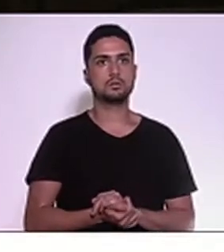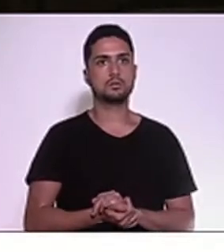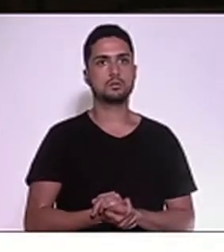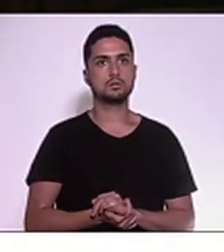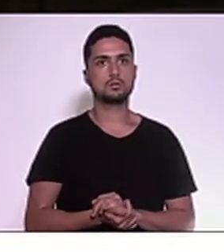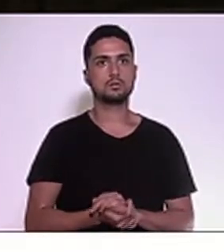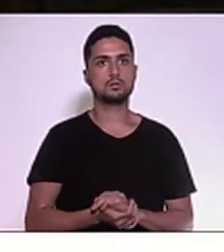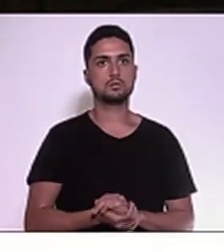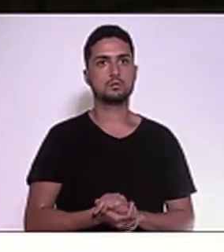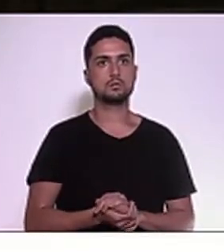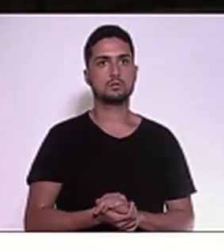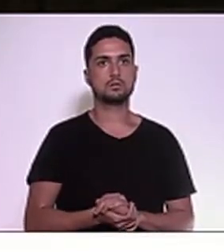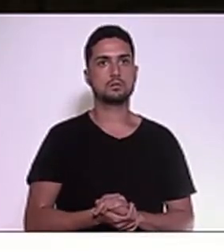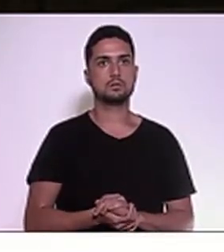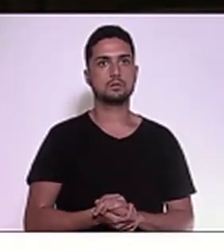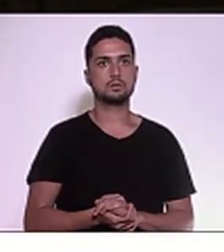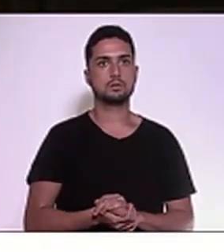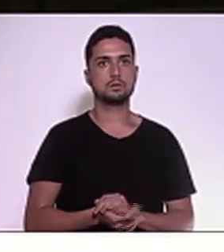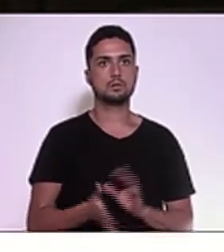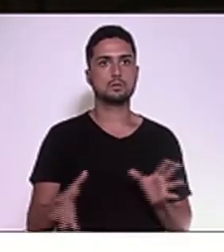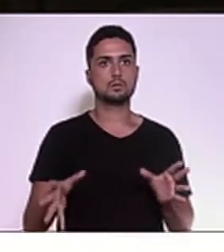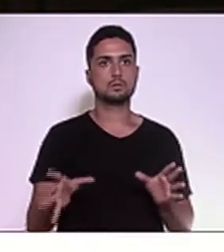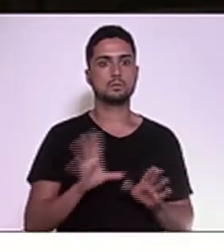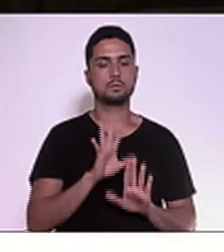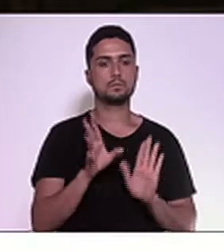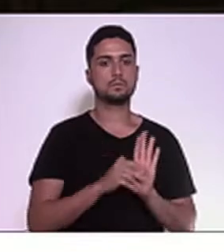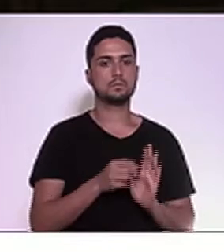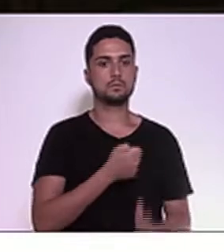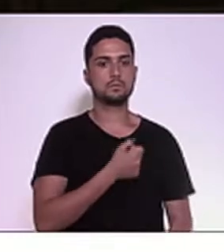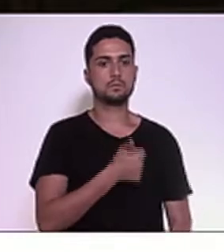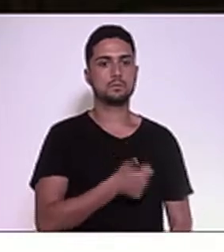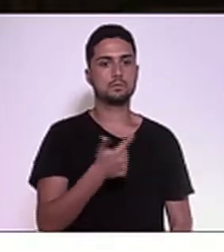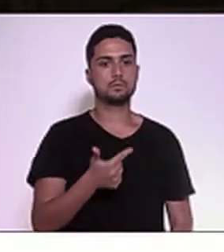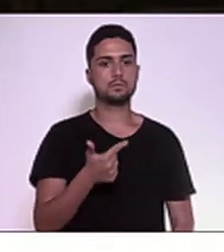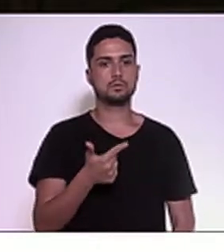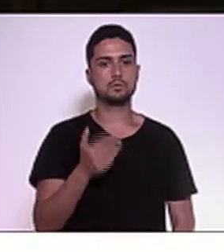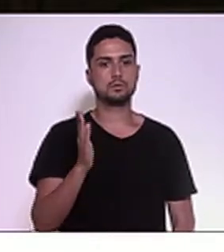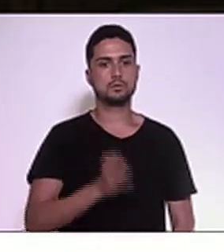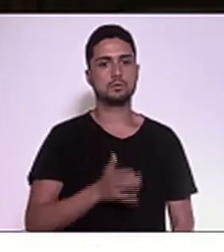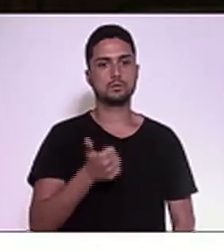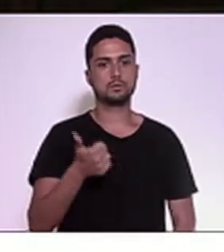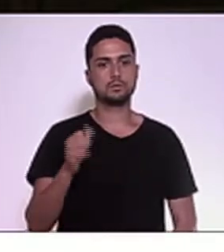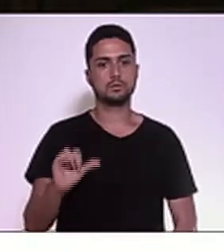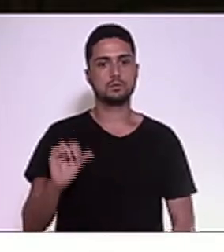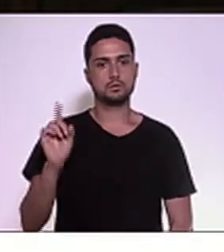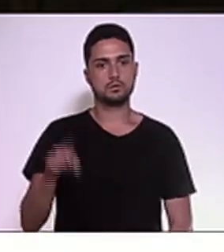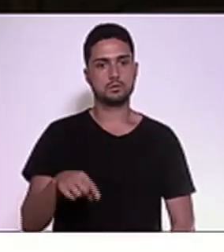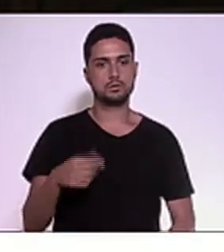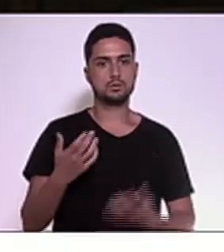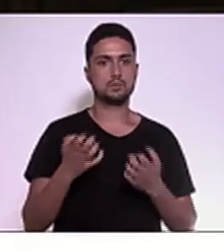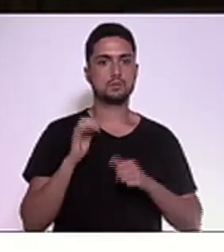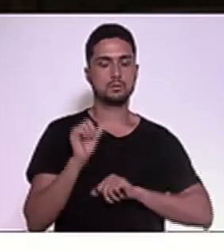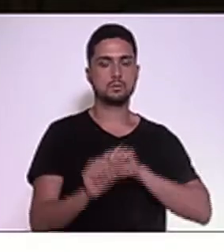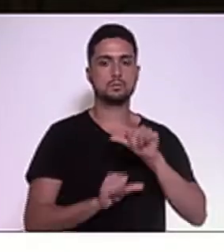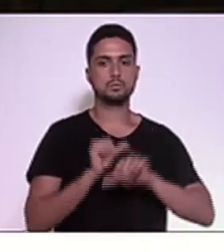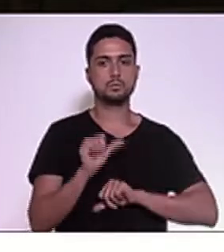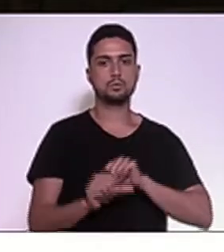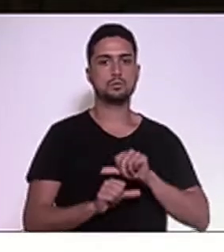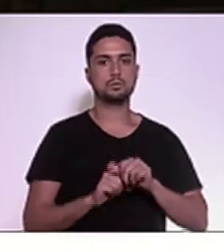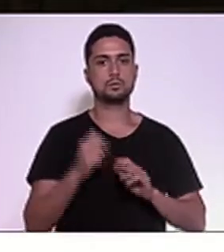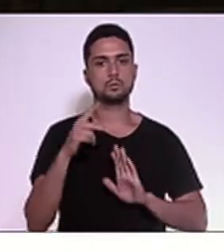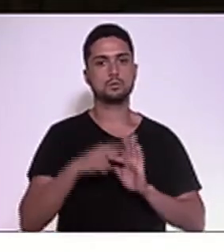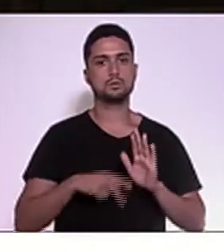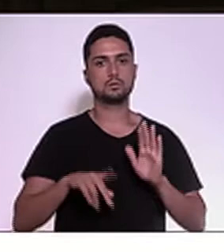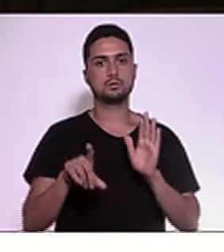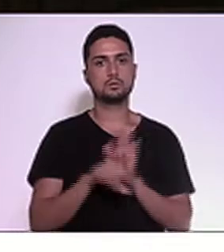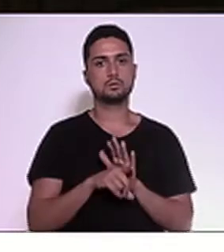complementar, número 12 de 2019, que pretende, por sua vez, alterar o projeto